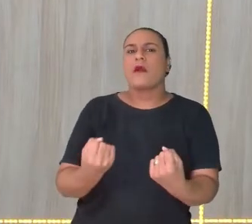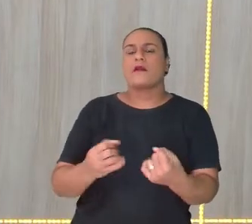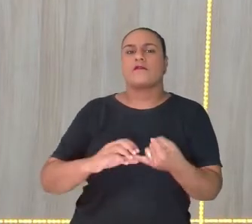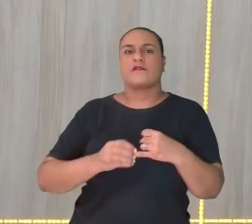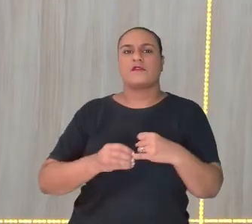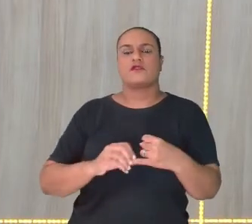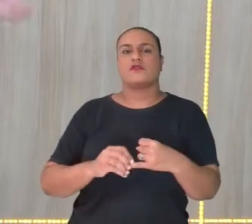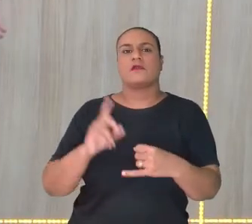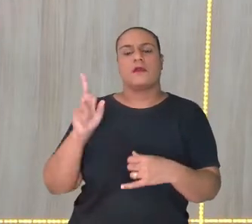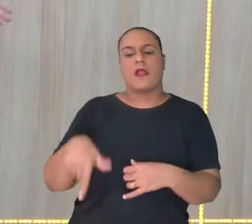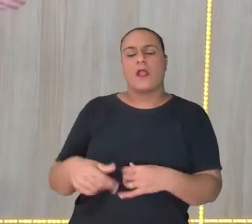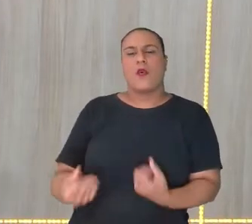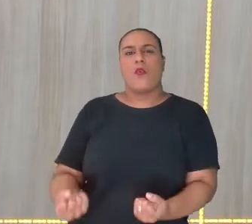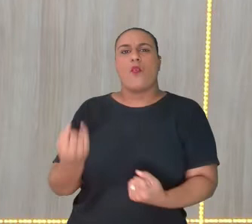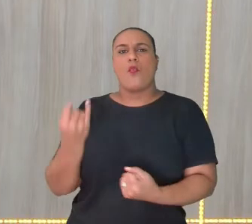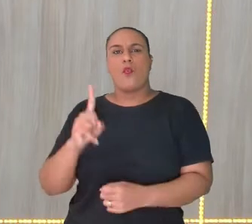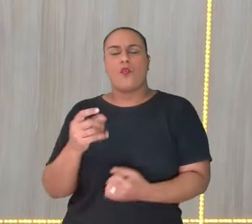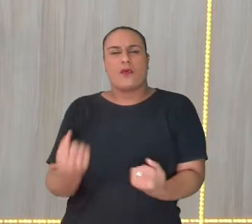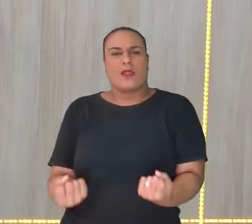vale 1 quilo de banana?